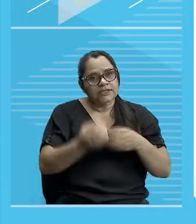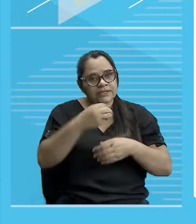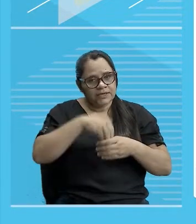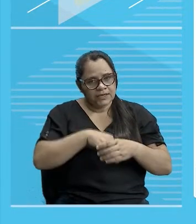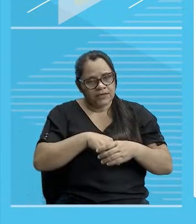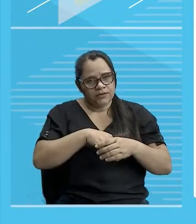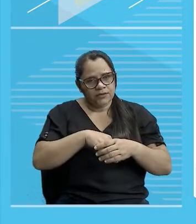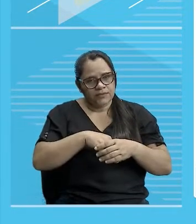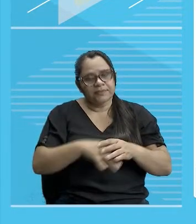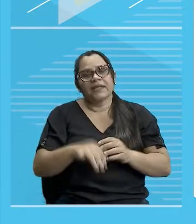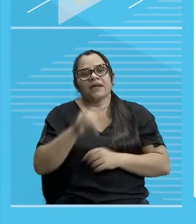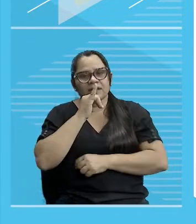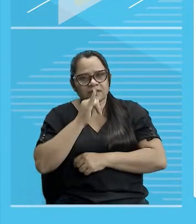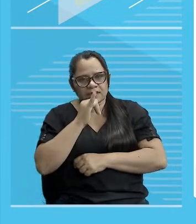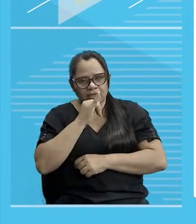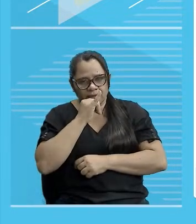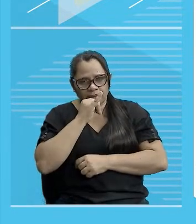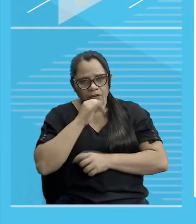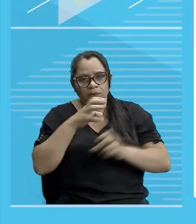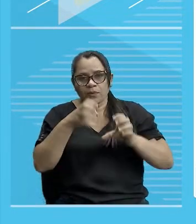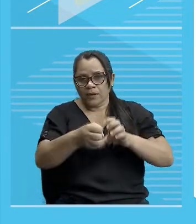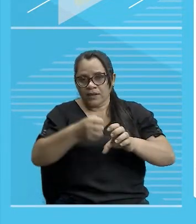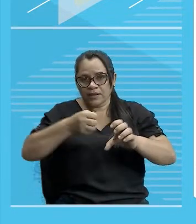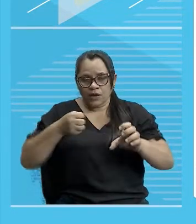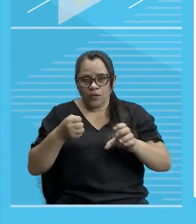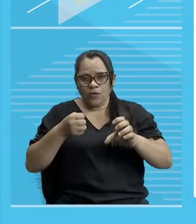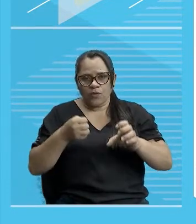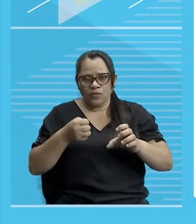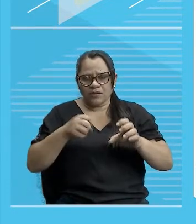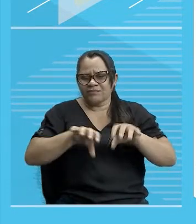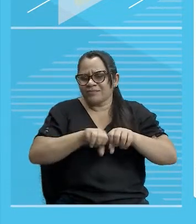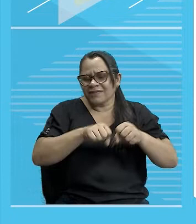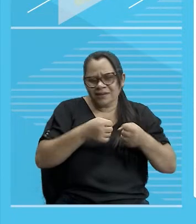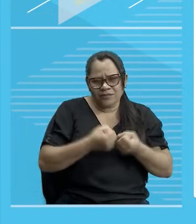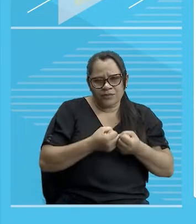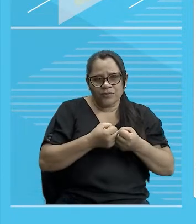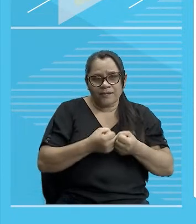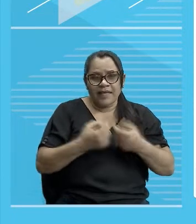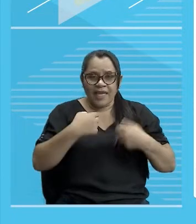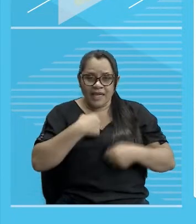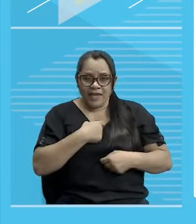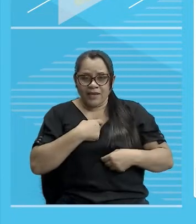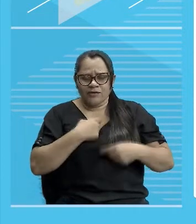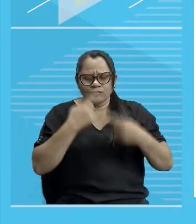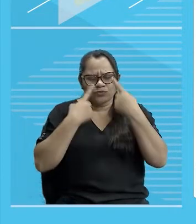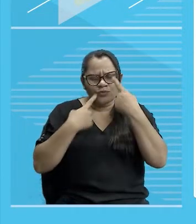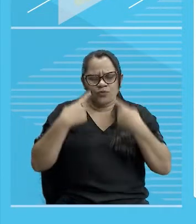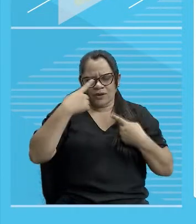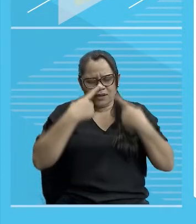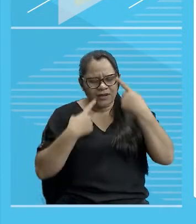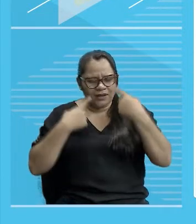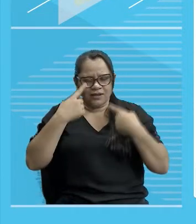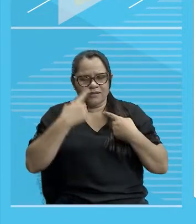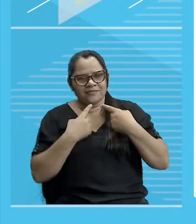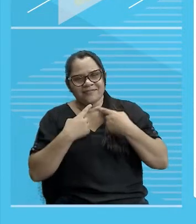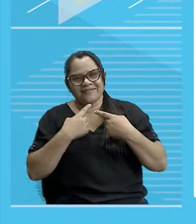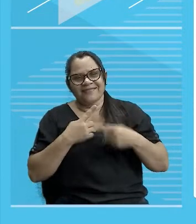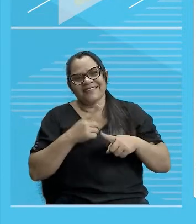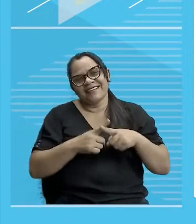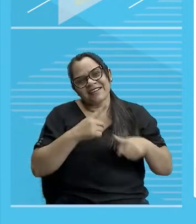meu guarda-roupa quebrou né Essa semana chorei foi muito porque o cupim comeu